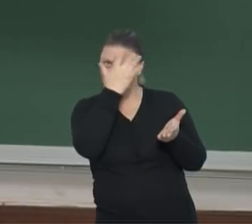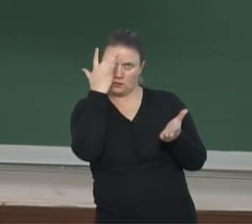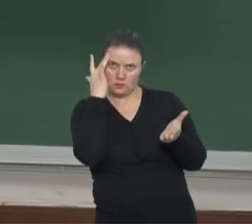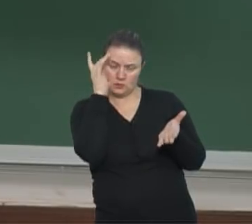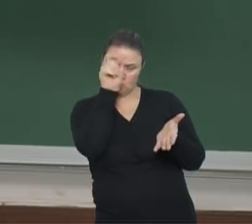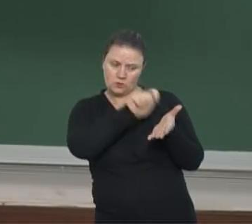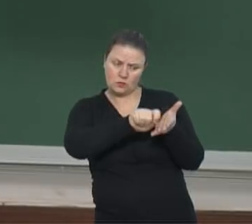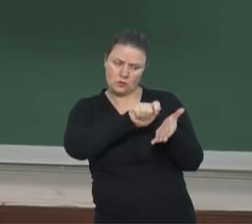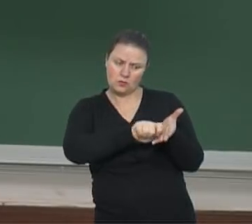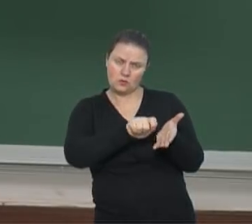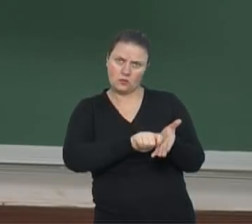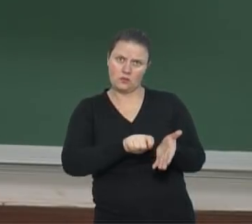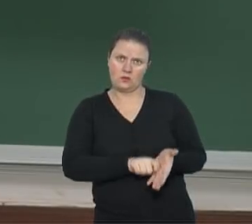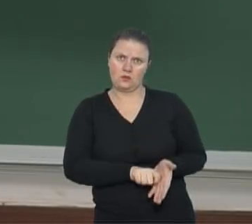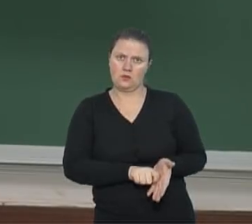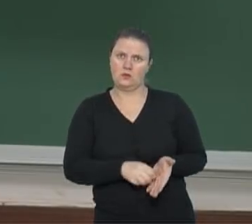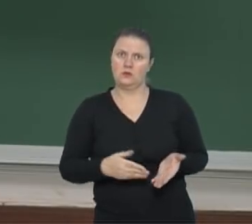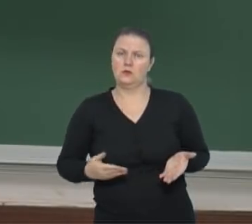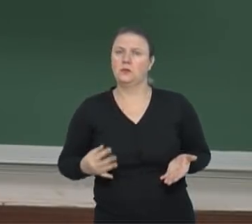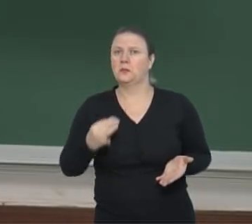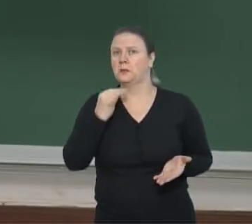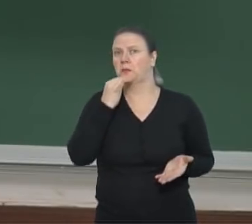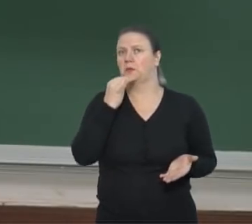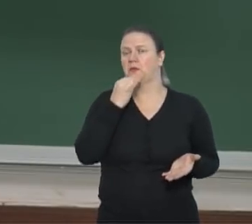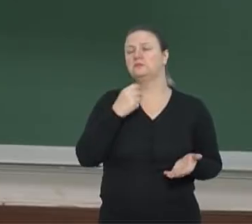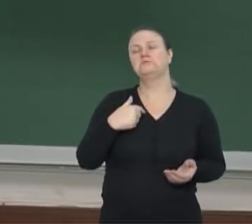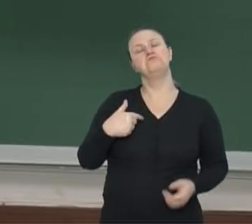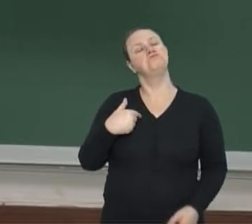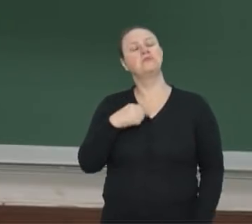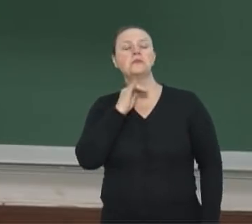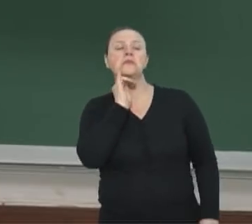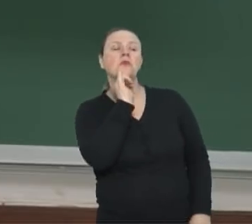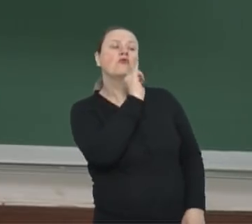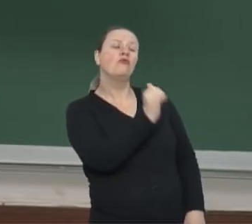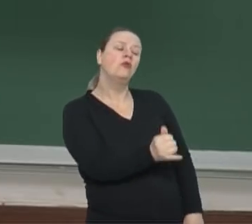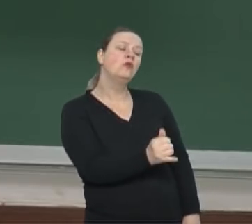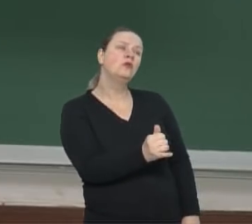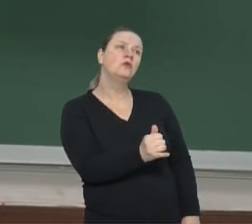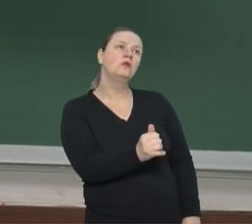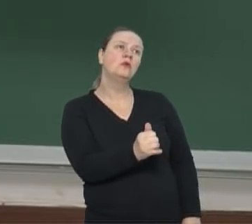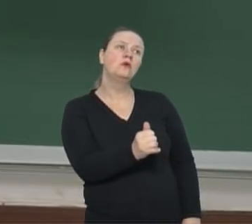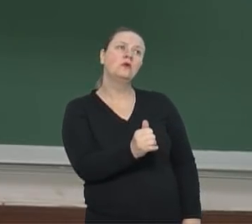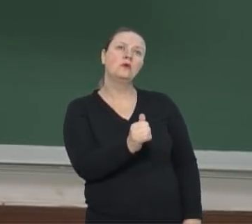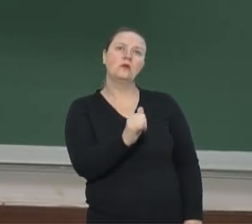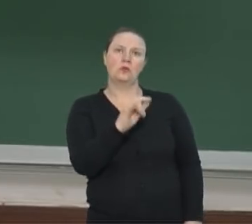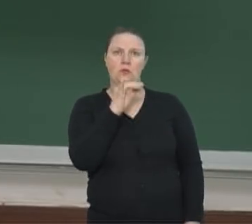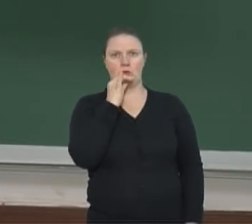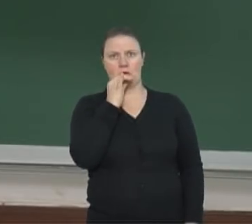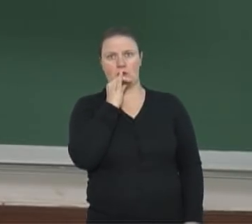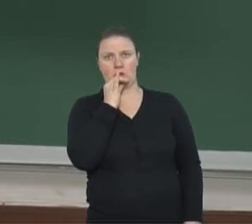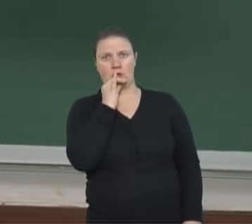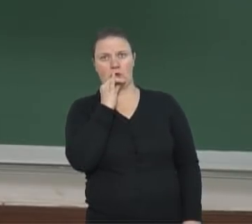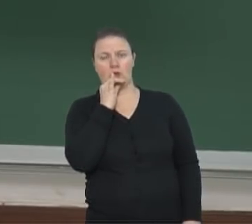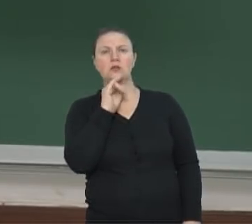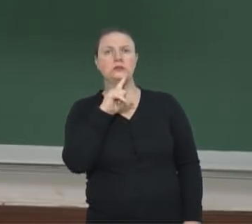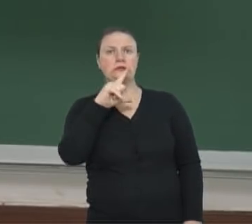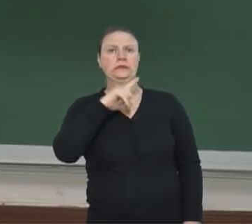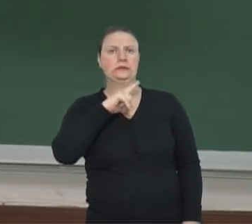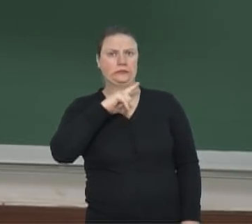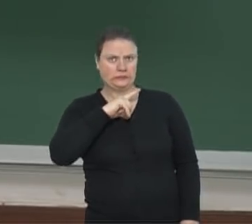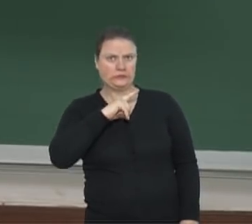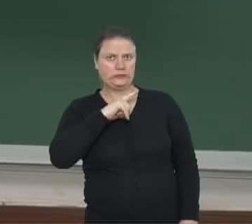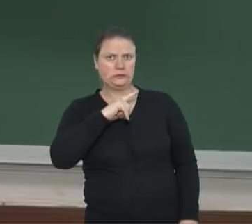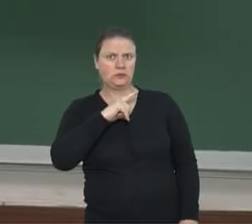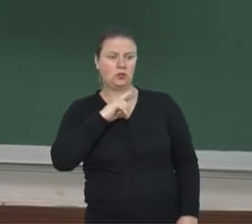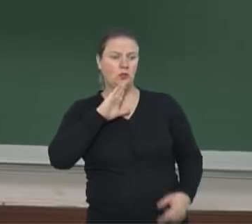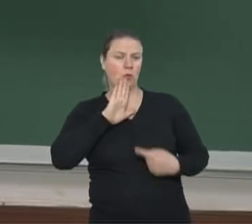uma fonte, tá? Então, quando eu digo que A mais A é A, então eu tenho que mostrar